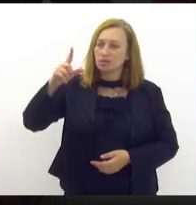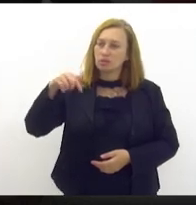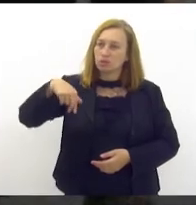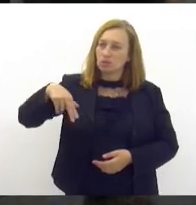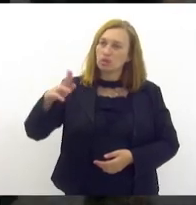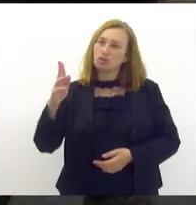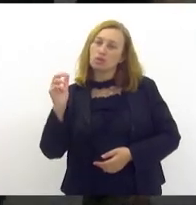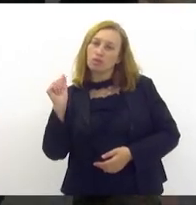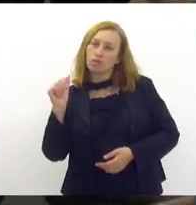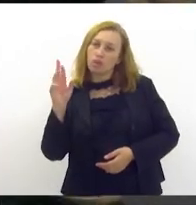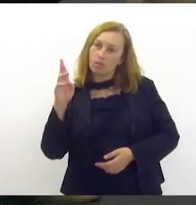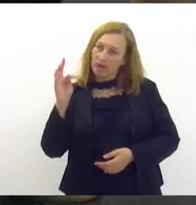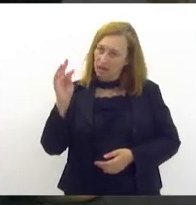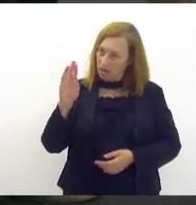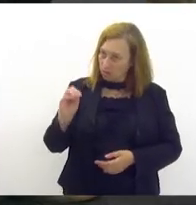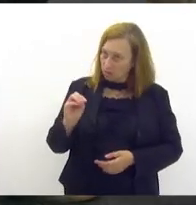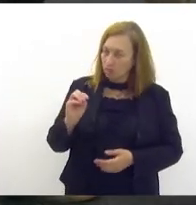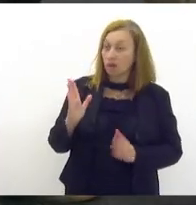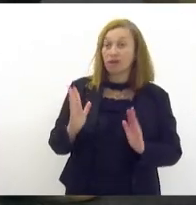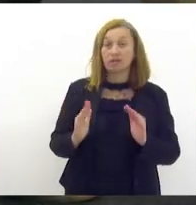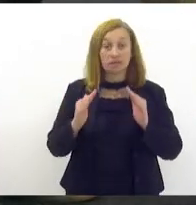Deputado Gualberto,